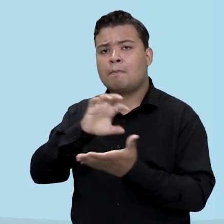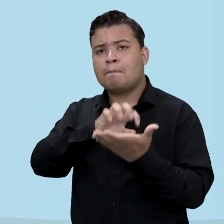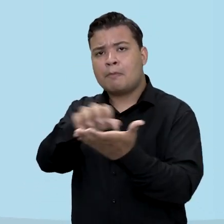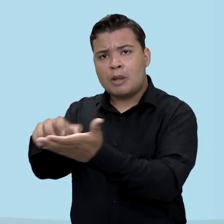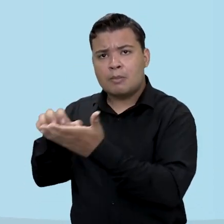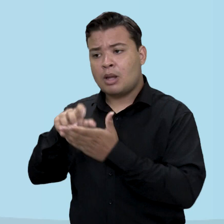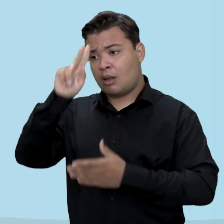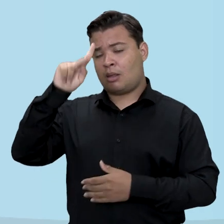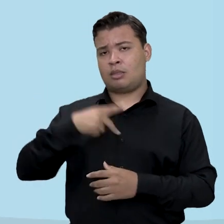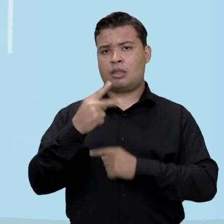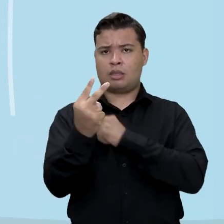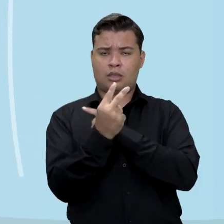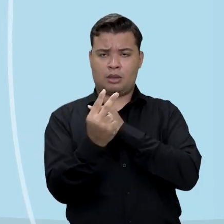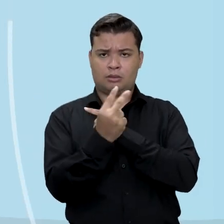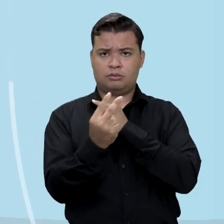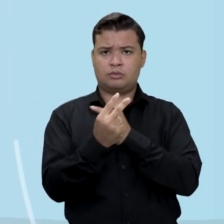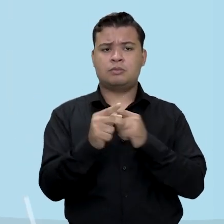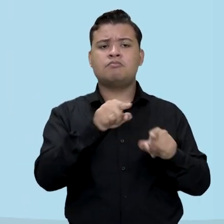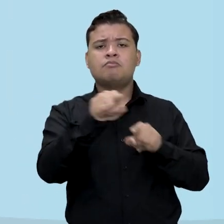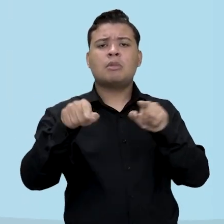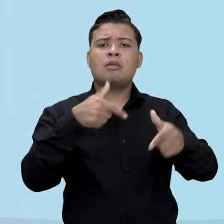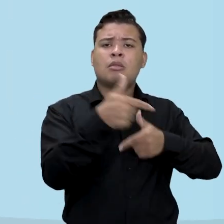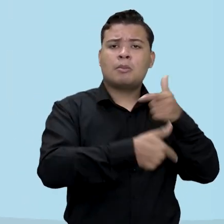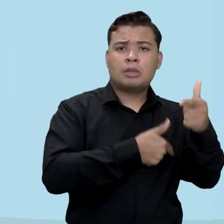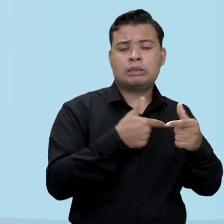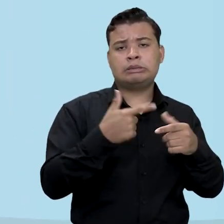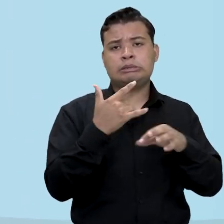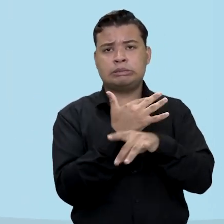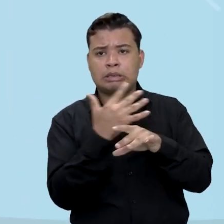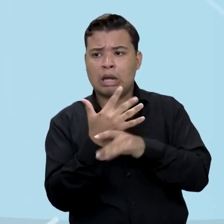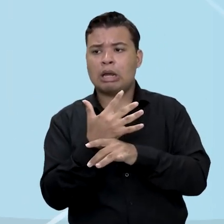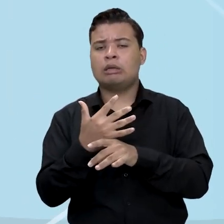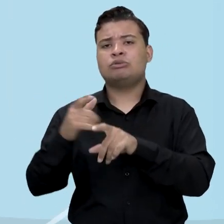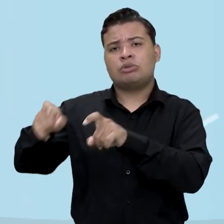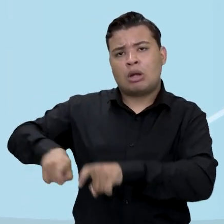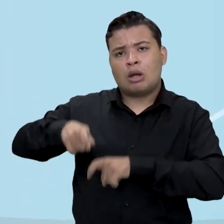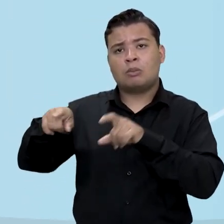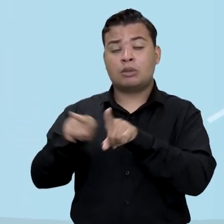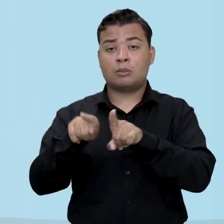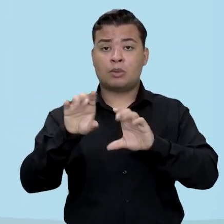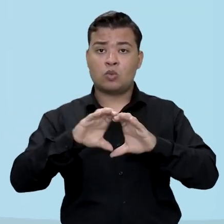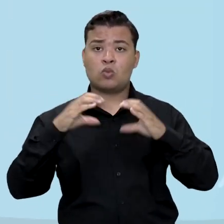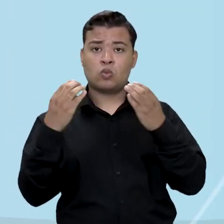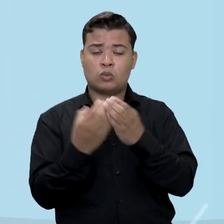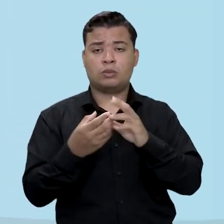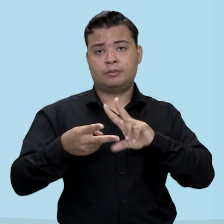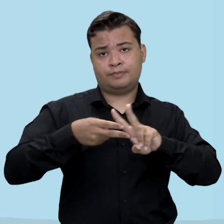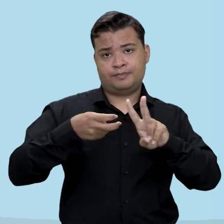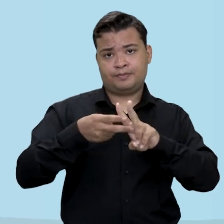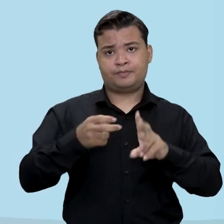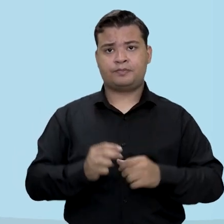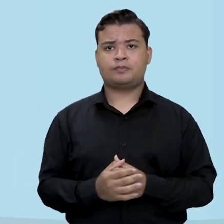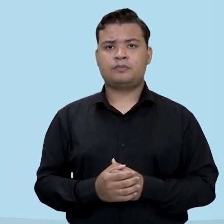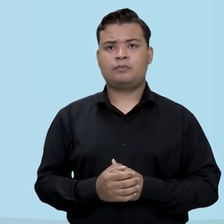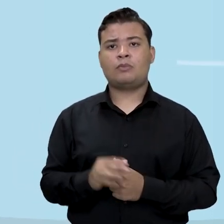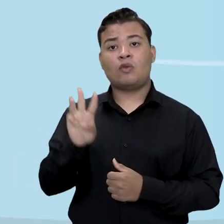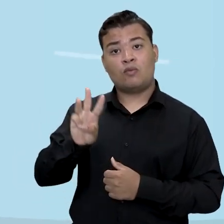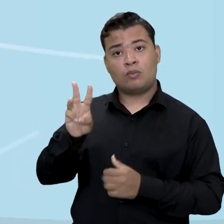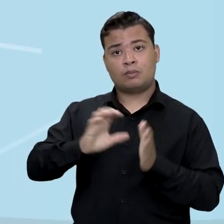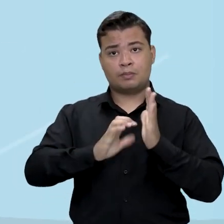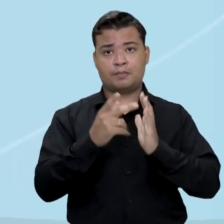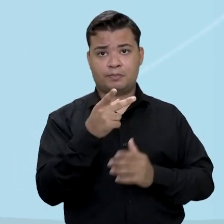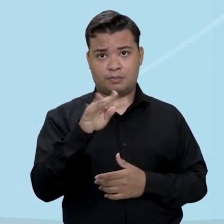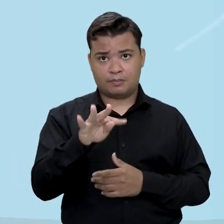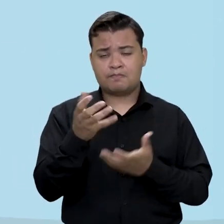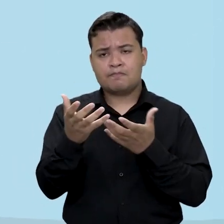comitês de Alto defesa dos trabalhadores da cidade do campo e das Comunidades indígenas vou Mir